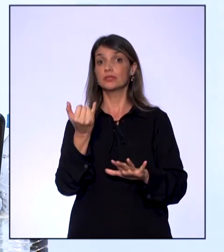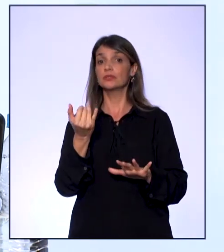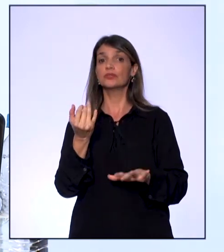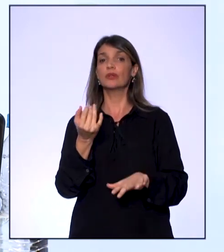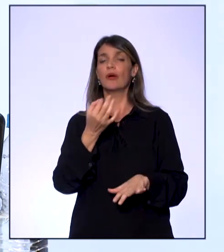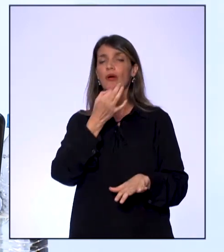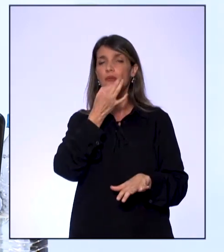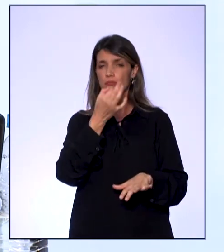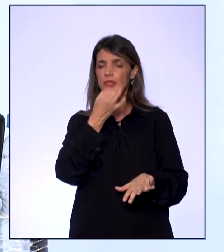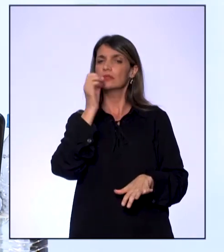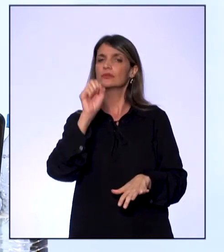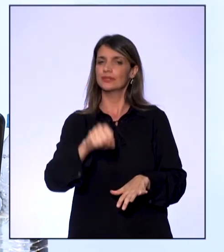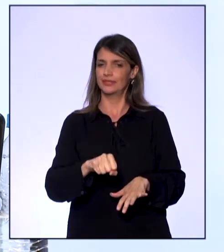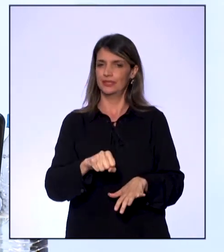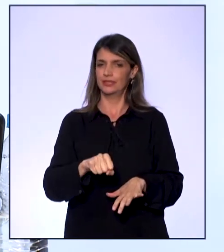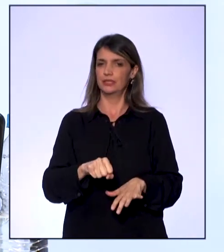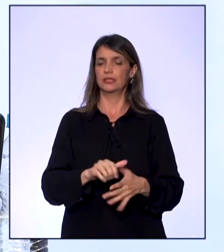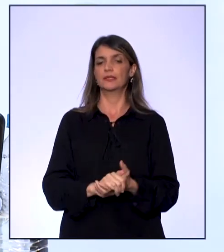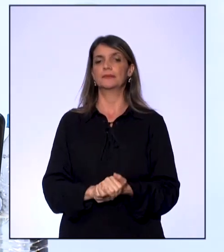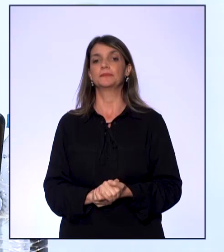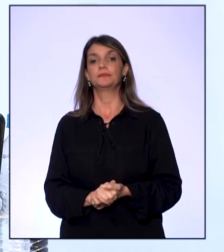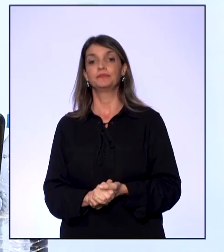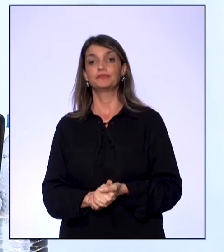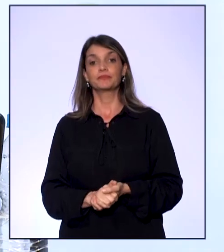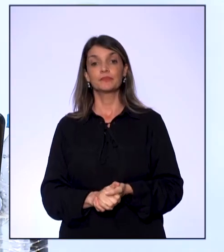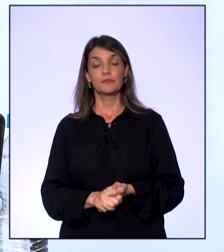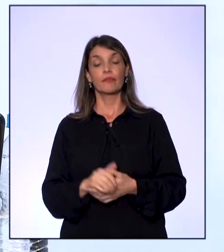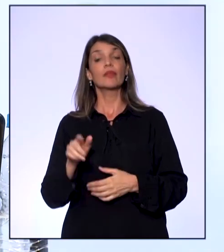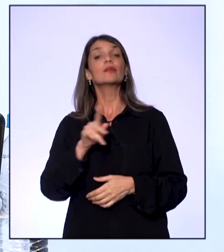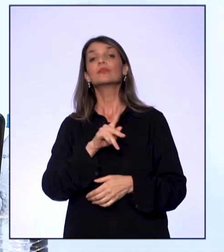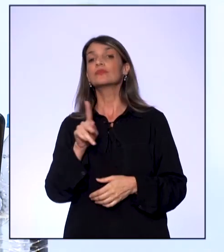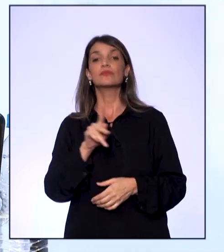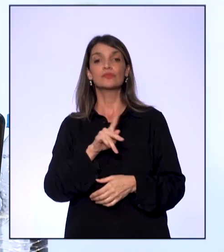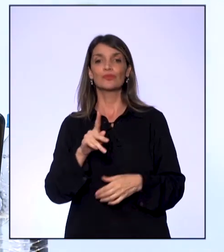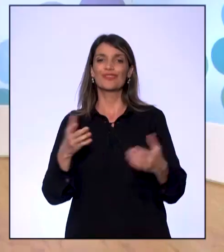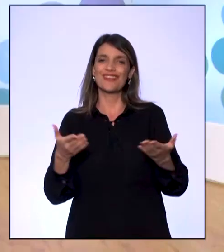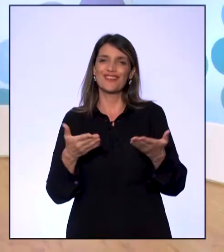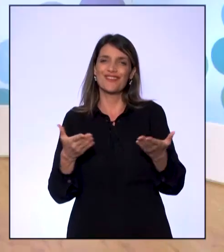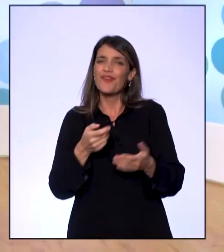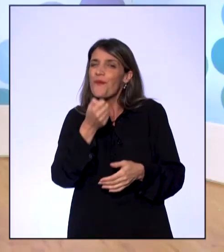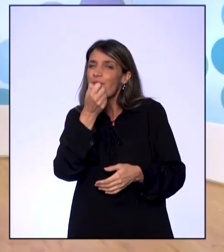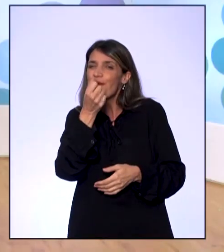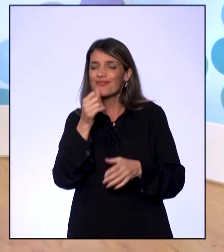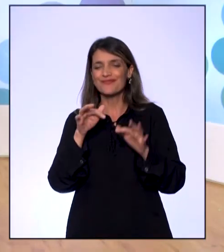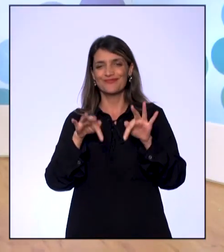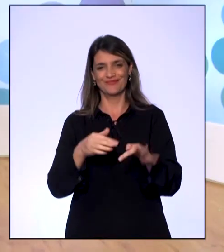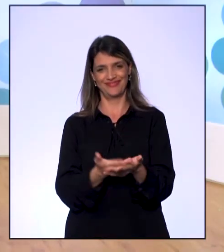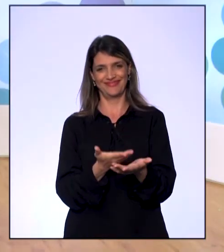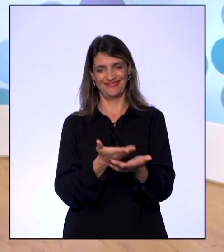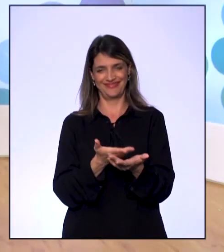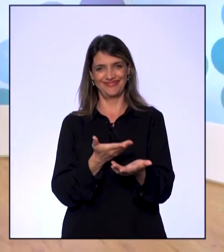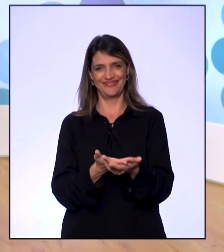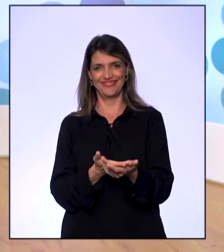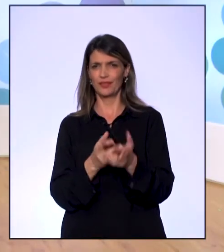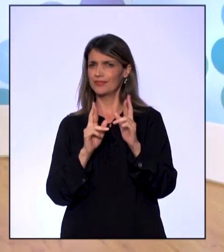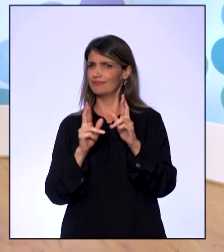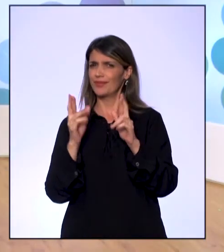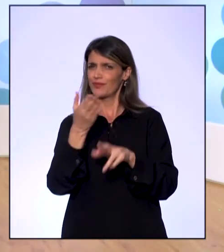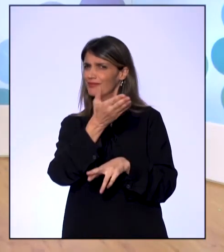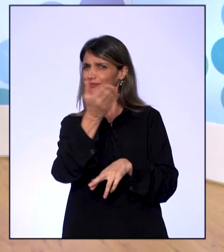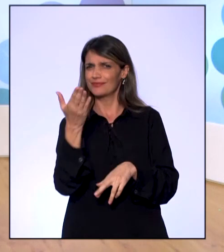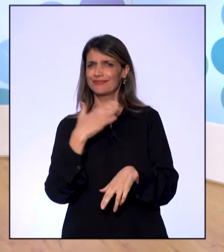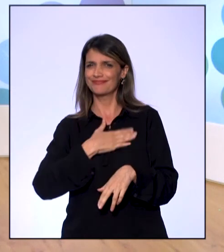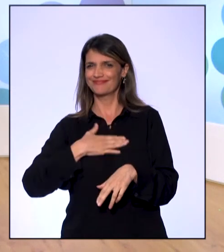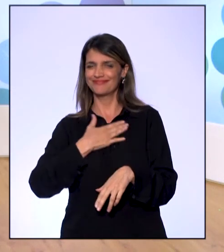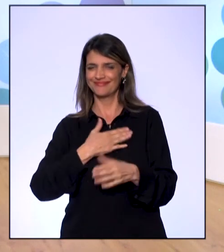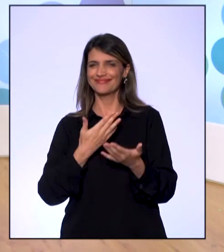Emitir favores, sim. Pareceres, sim. Professora, nós estamos chegando aqui ao final dessa aula. Eu espero que vocês tenham